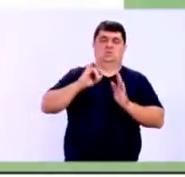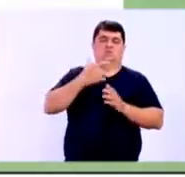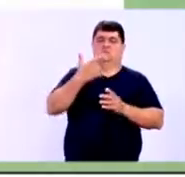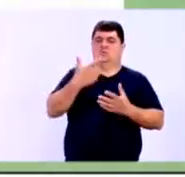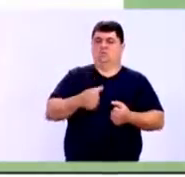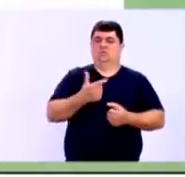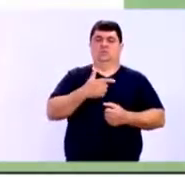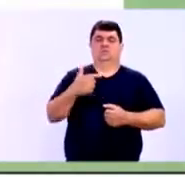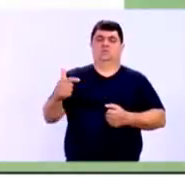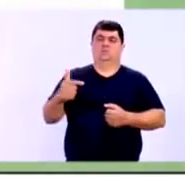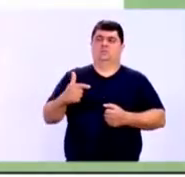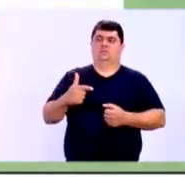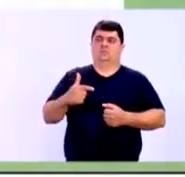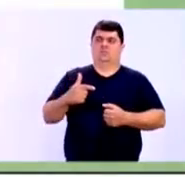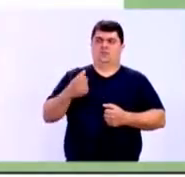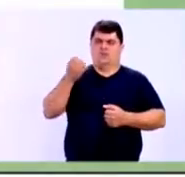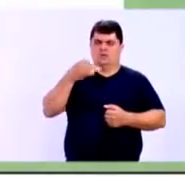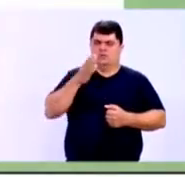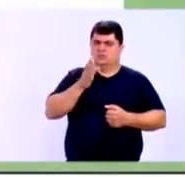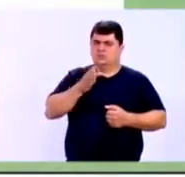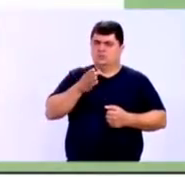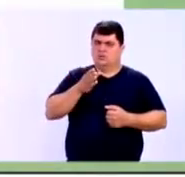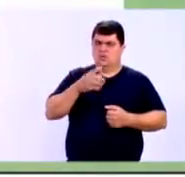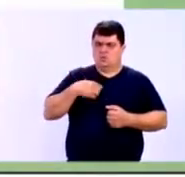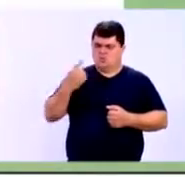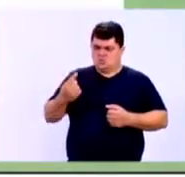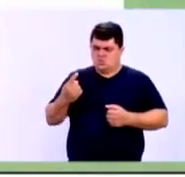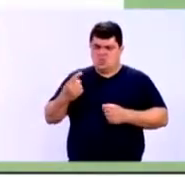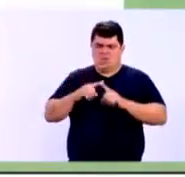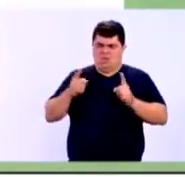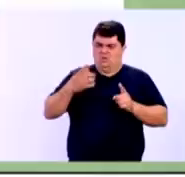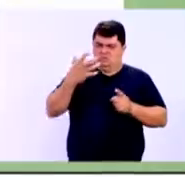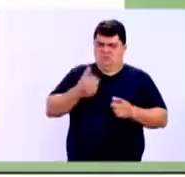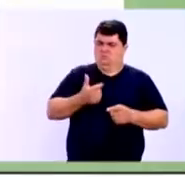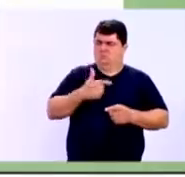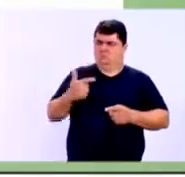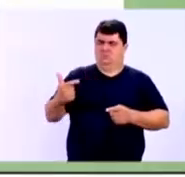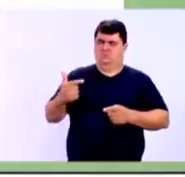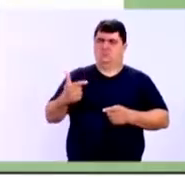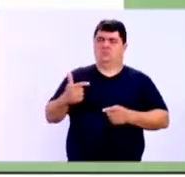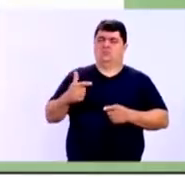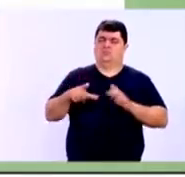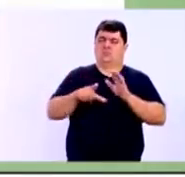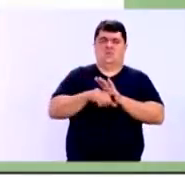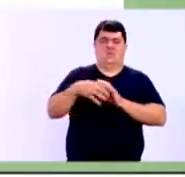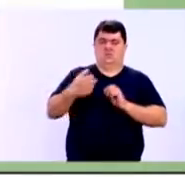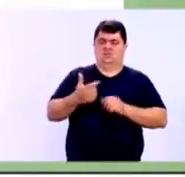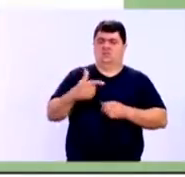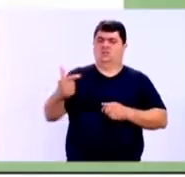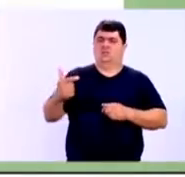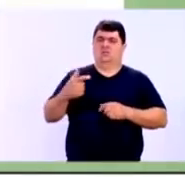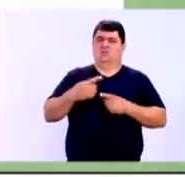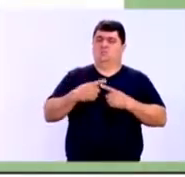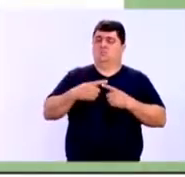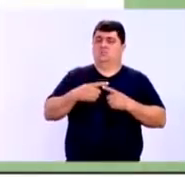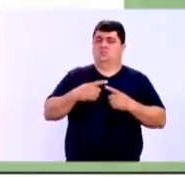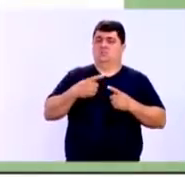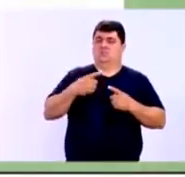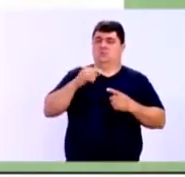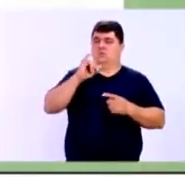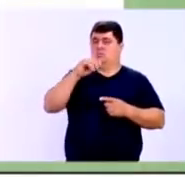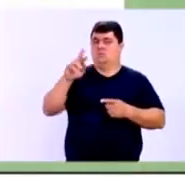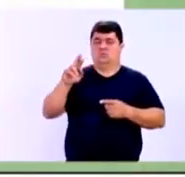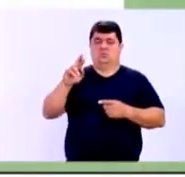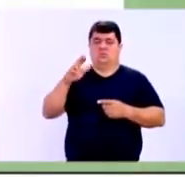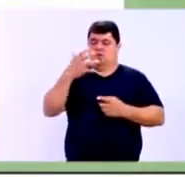aí, professor. O senhor está falando que tem um método que não é aceito? Exatamente. É um método que ele não é aceito pelo imposto de